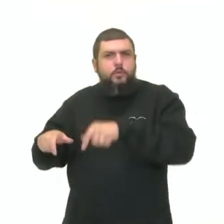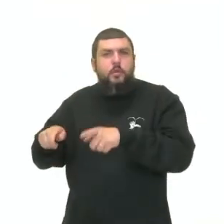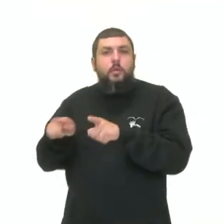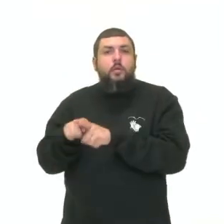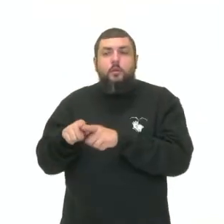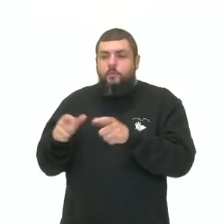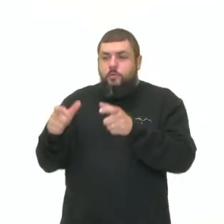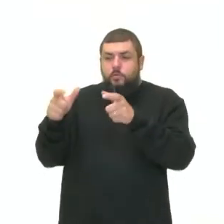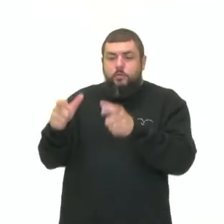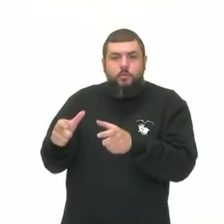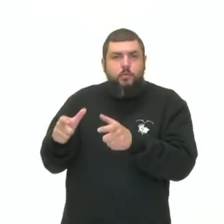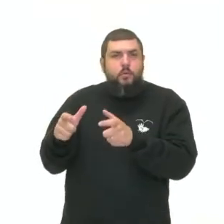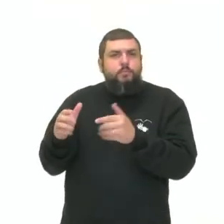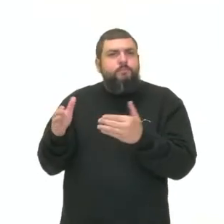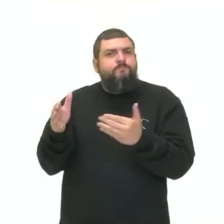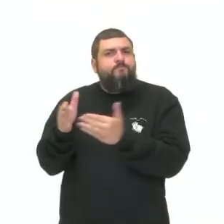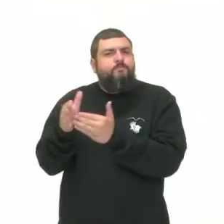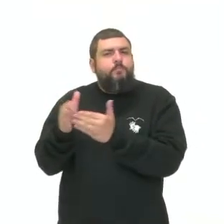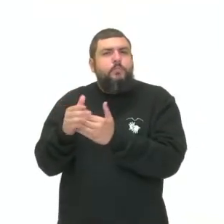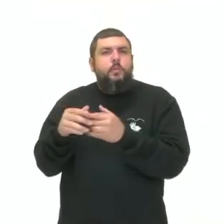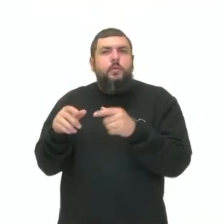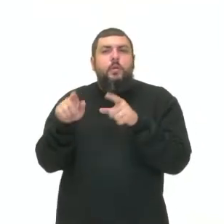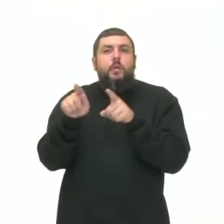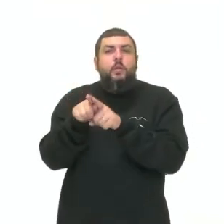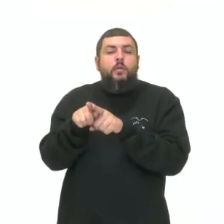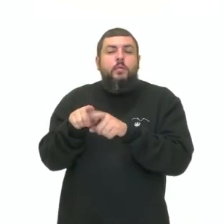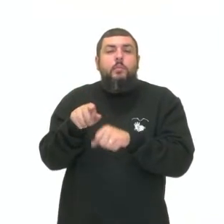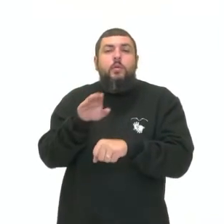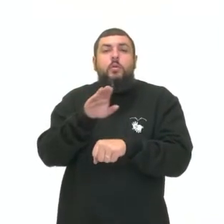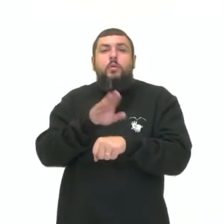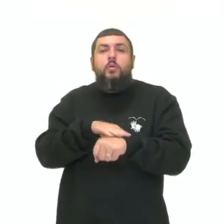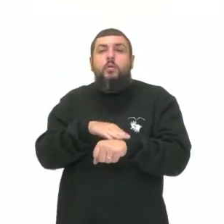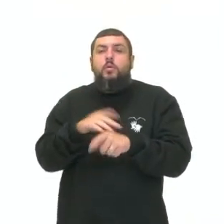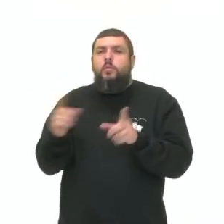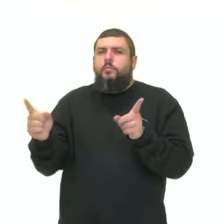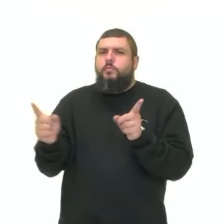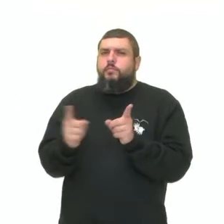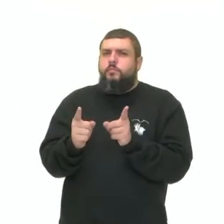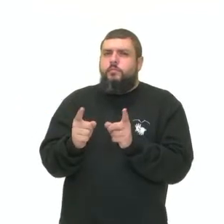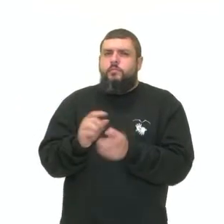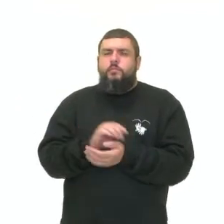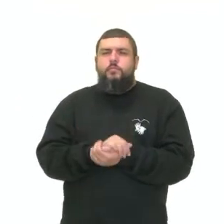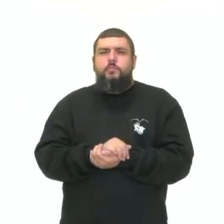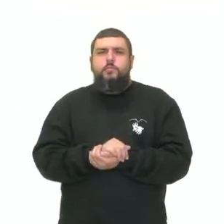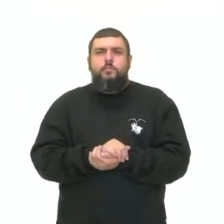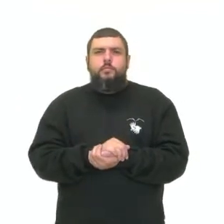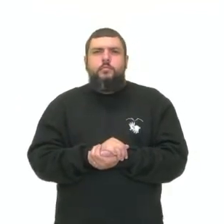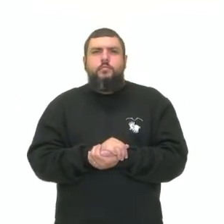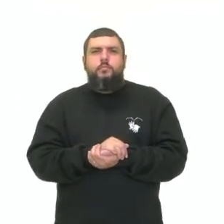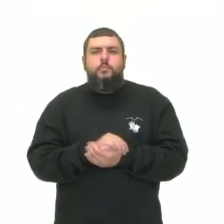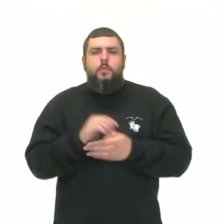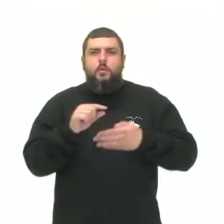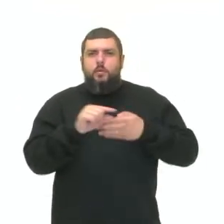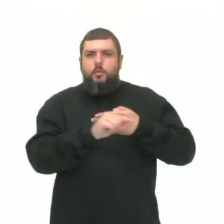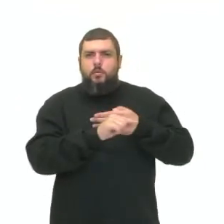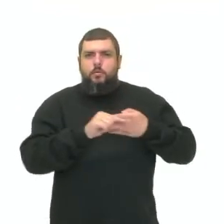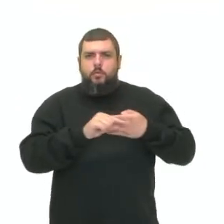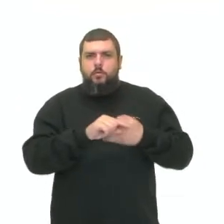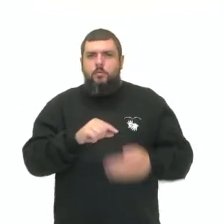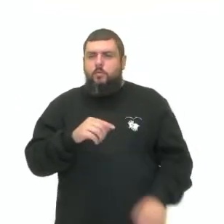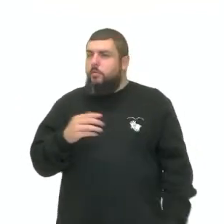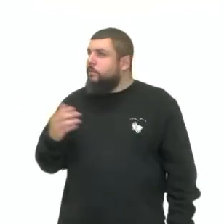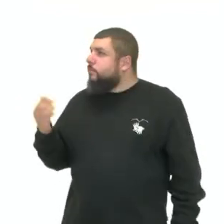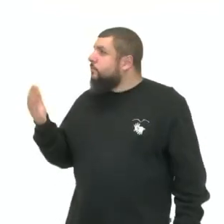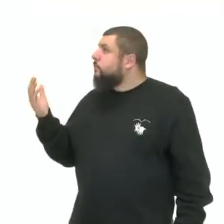cenário limitado e um recorte temporal reduzido. Sobre a autora, Adélia Prado, né,